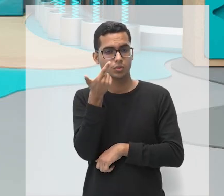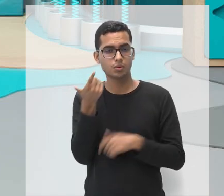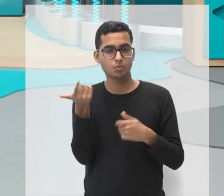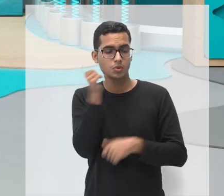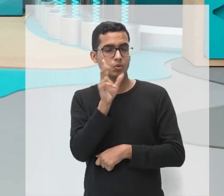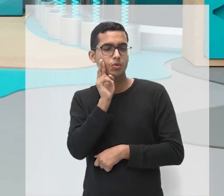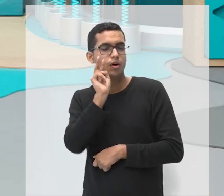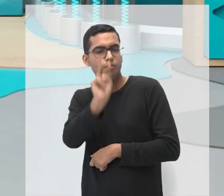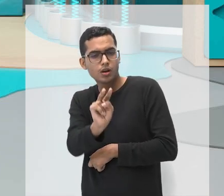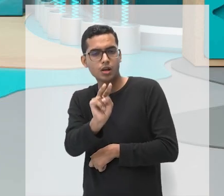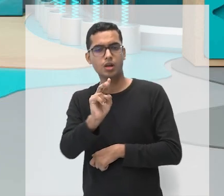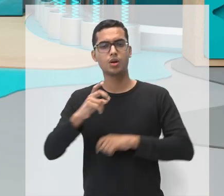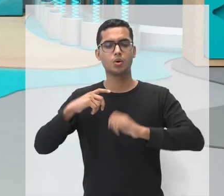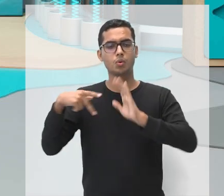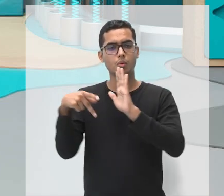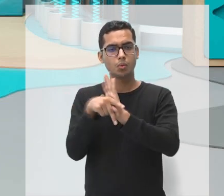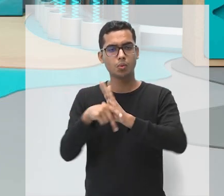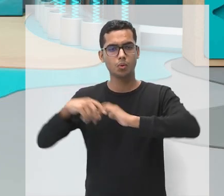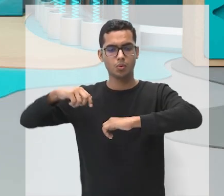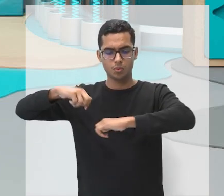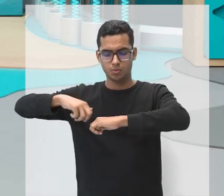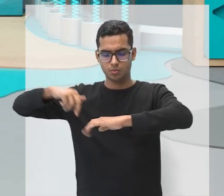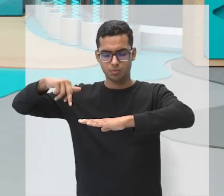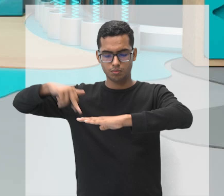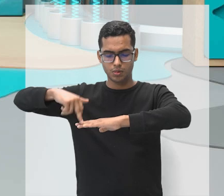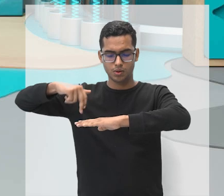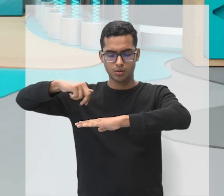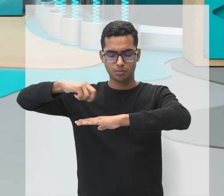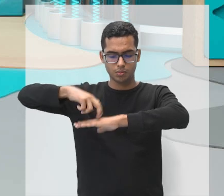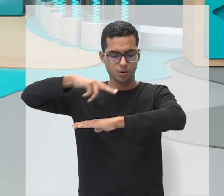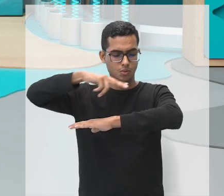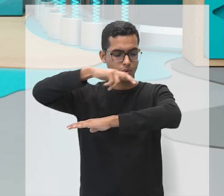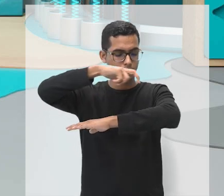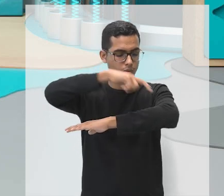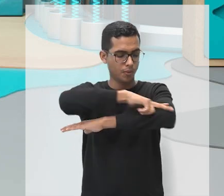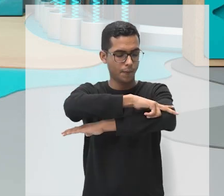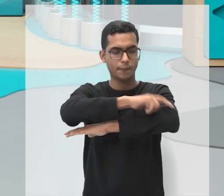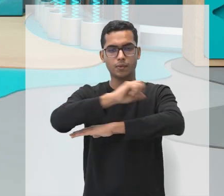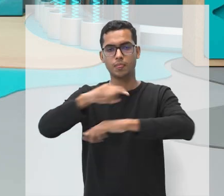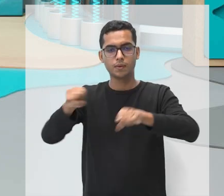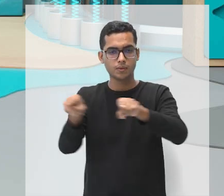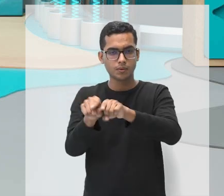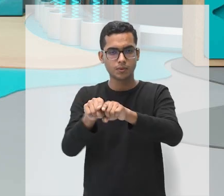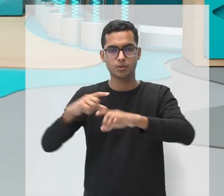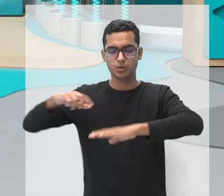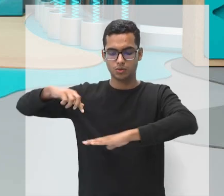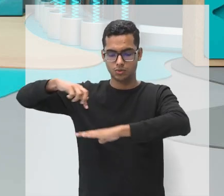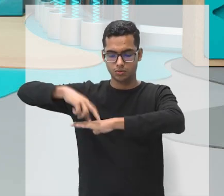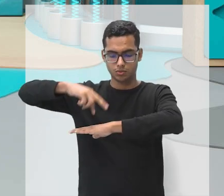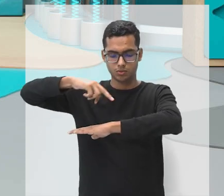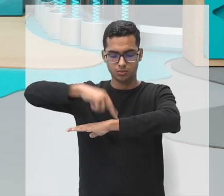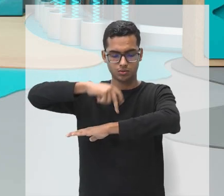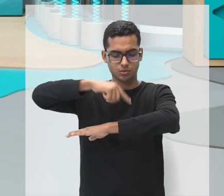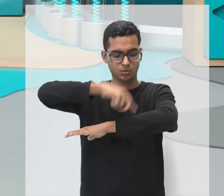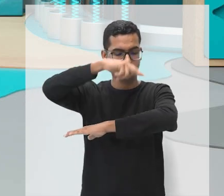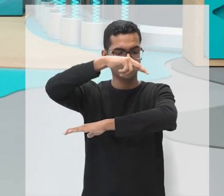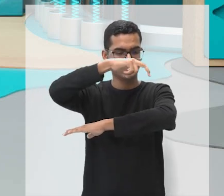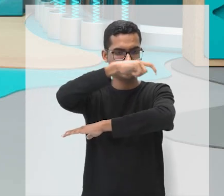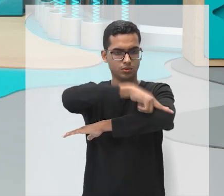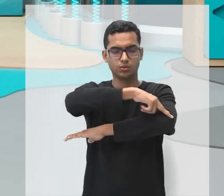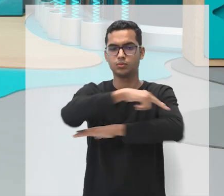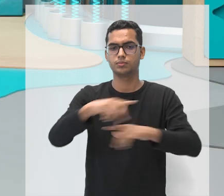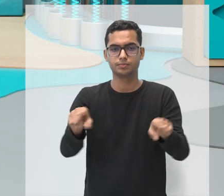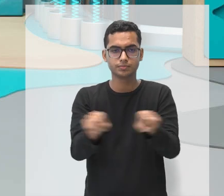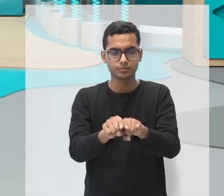e o salto triplo, ok? E os saltos verticais, a gente vai ter o salto com vara e o salto em altura, que